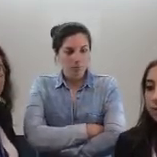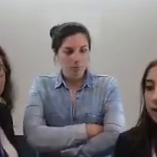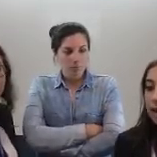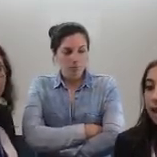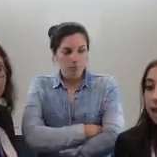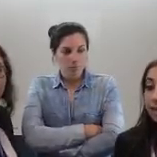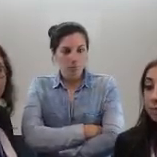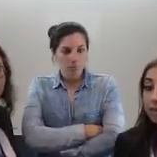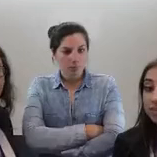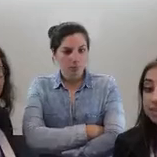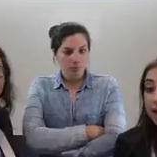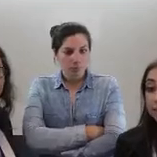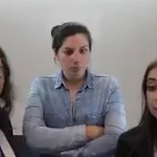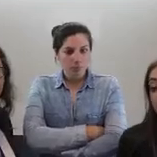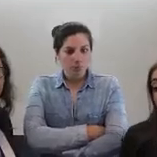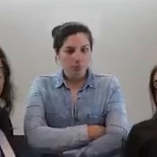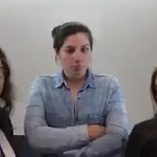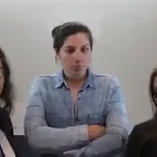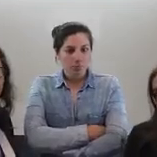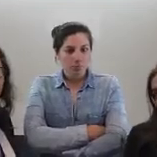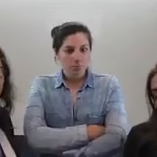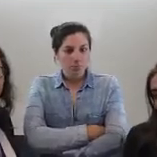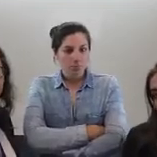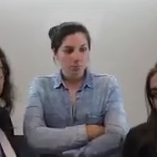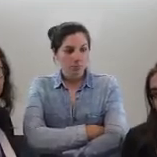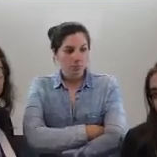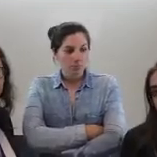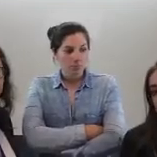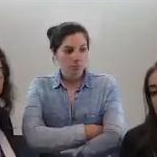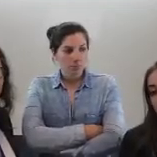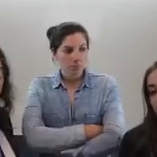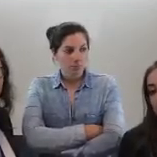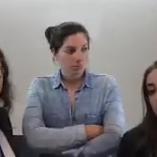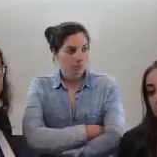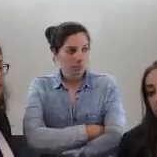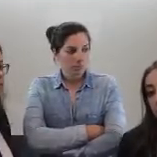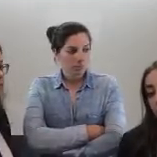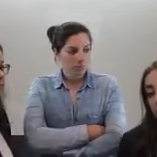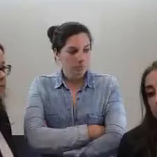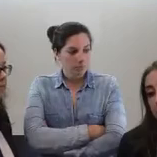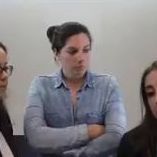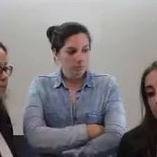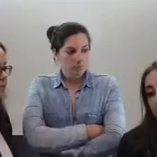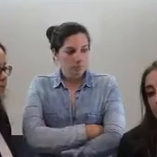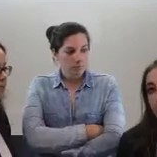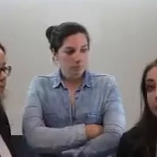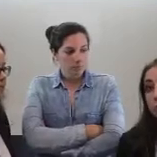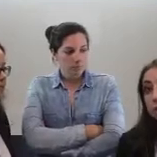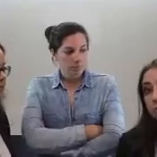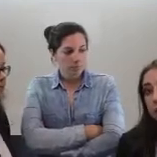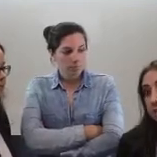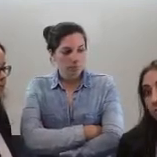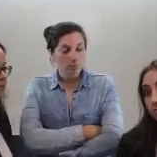a opção da busca avançada. A EBSCO, ela tem um diferencial que tem a opção de tu fazer